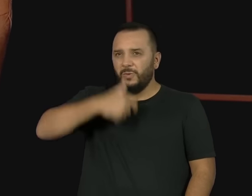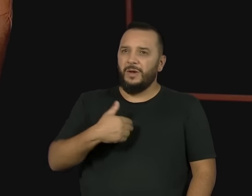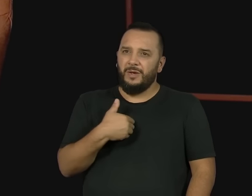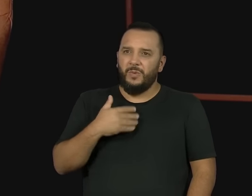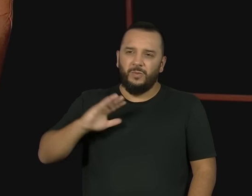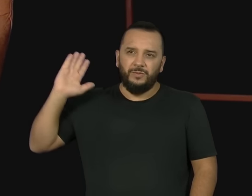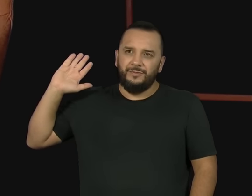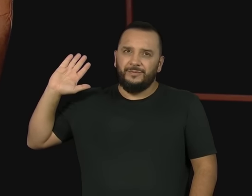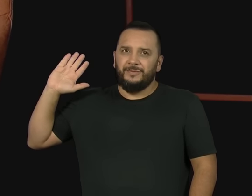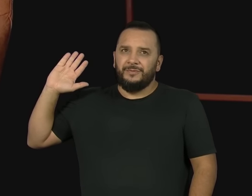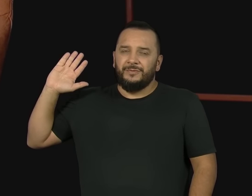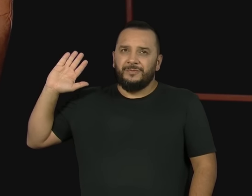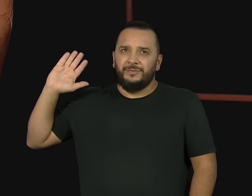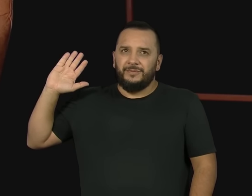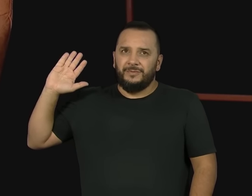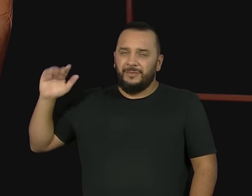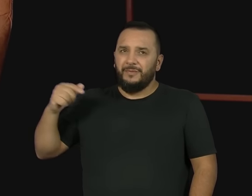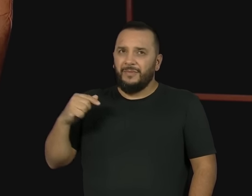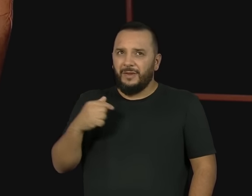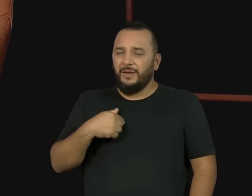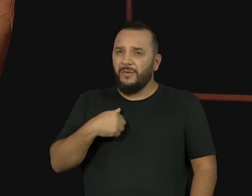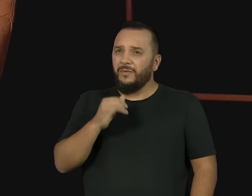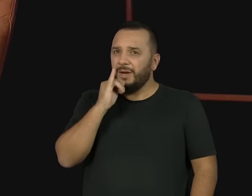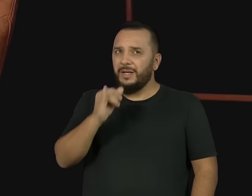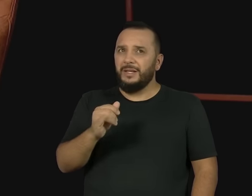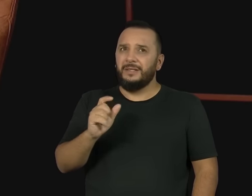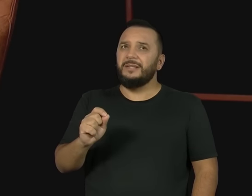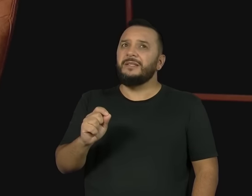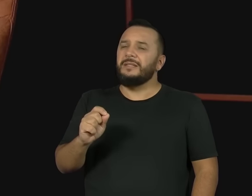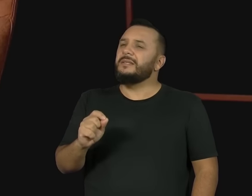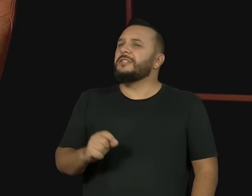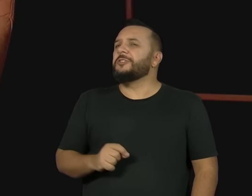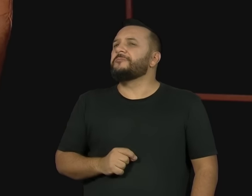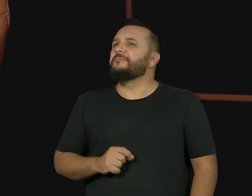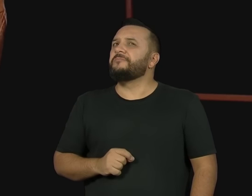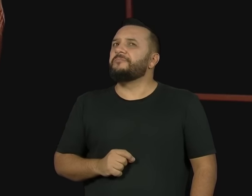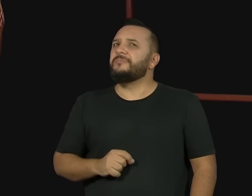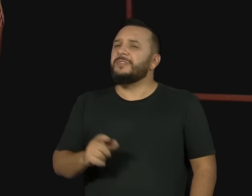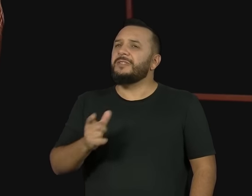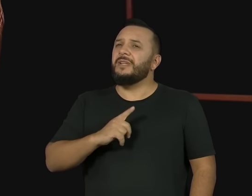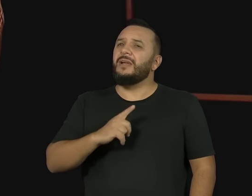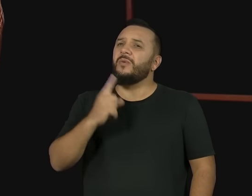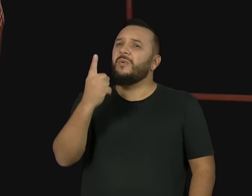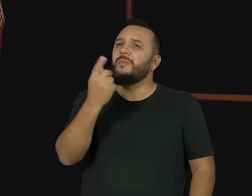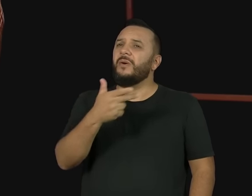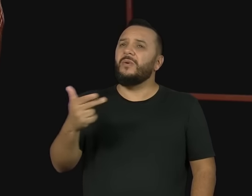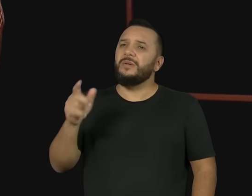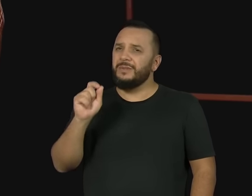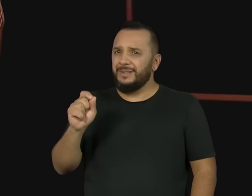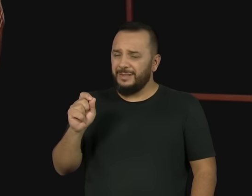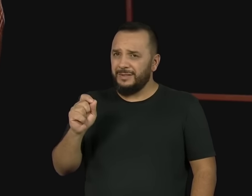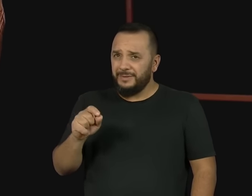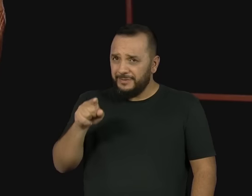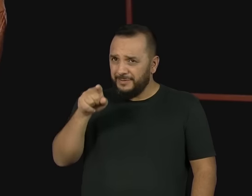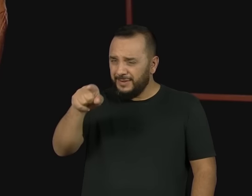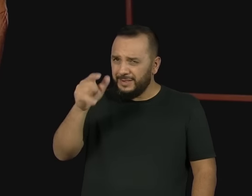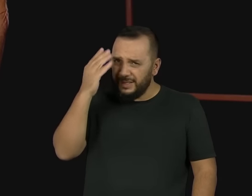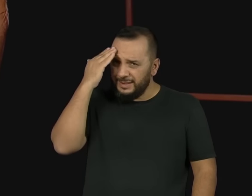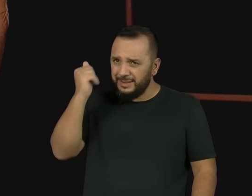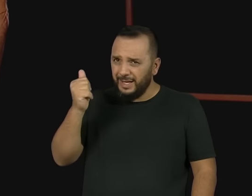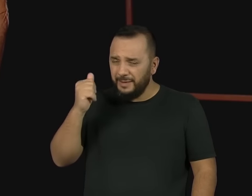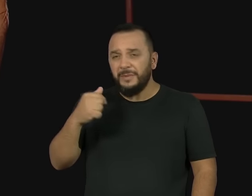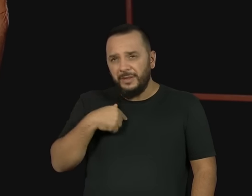quando faço as revoluções. Aí eu virei e falei, e tem mais uma coisa, aquilo que vocês sabem, eu